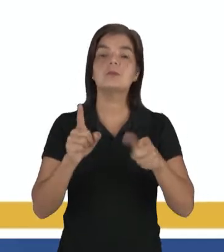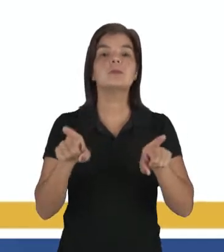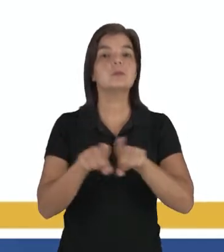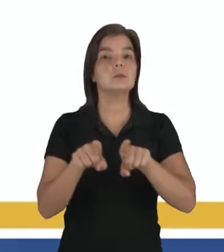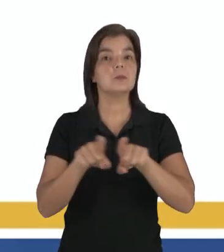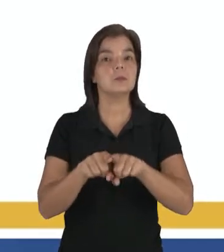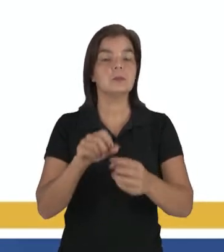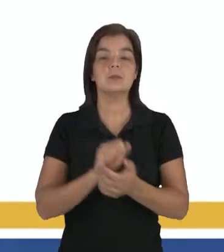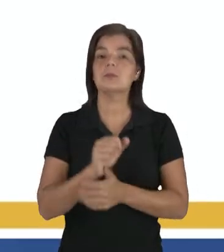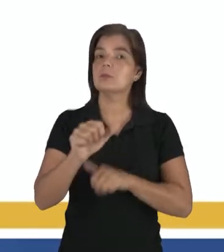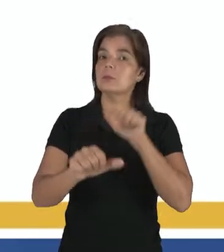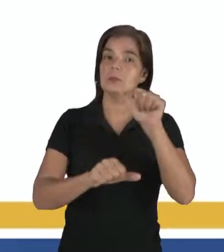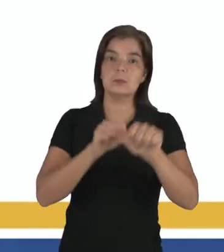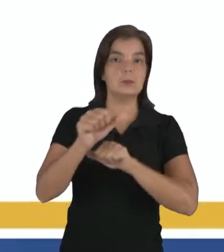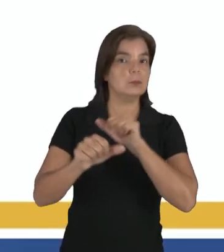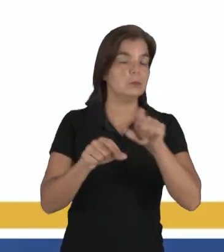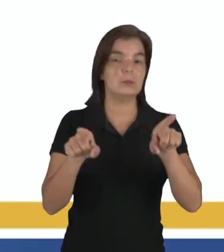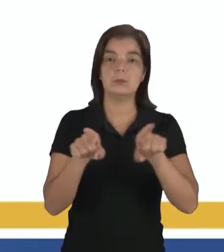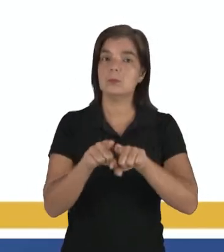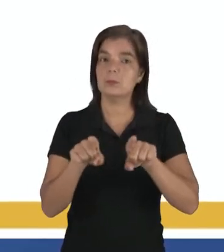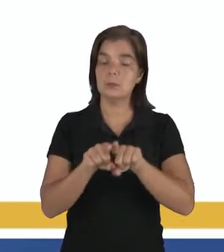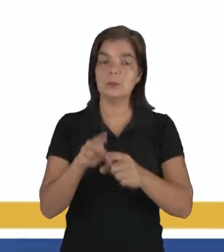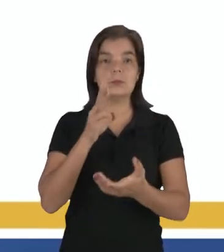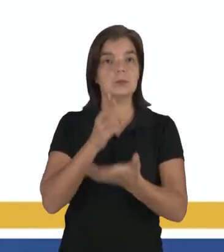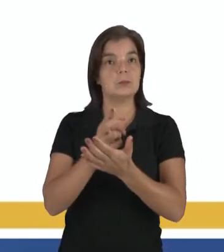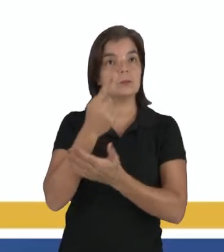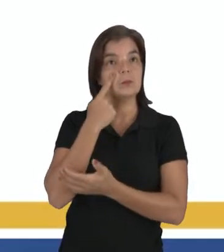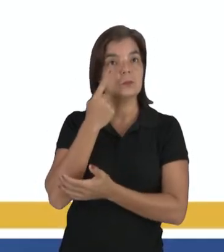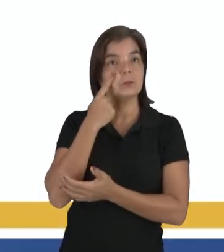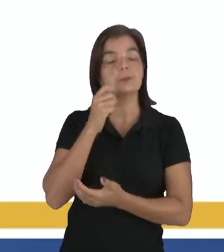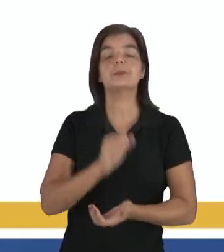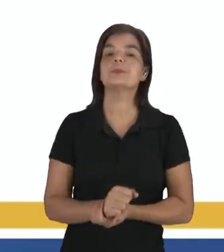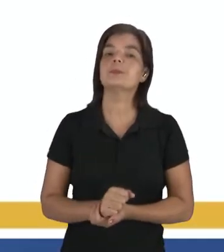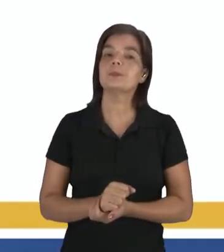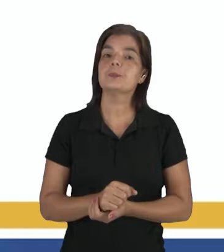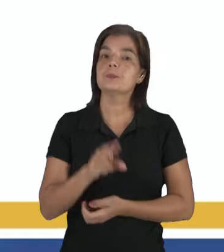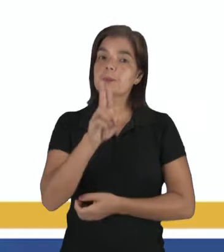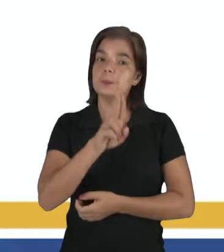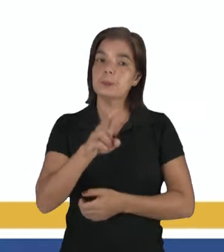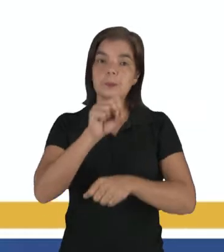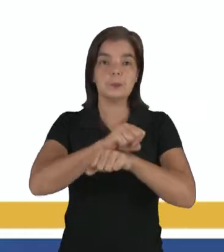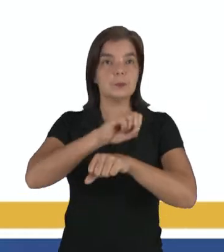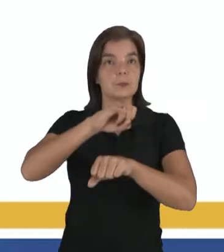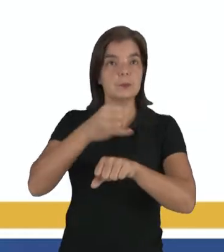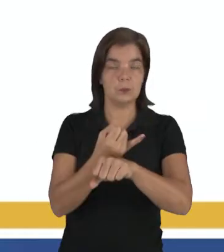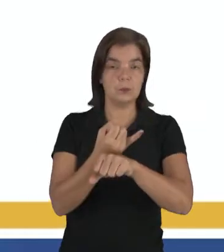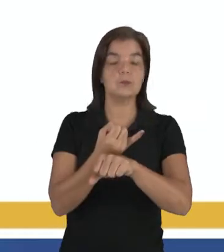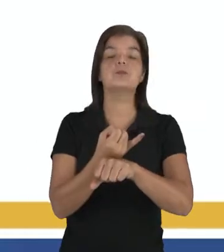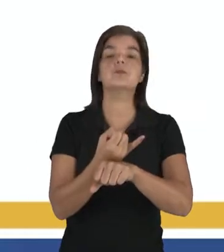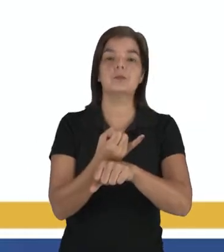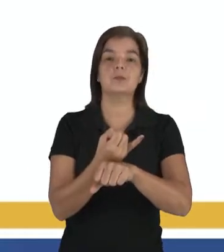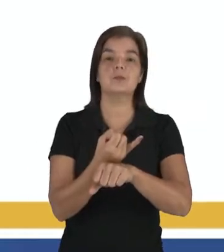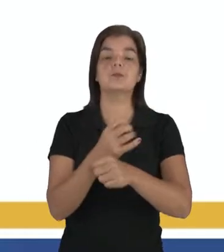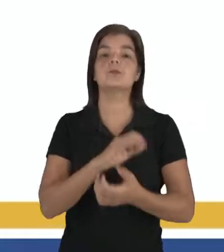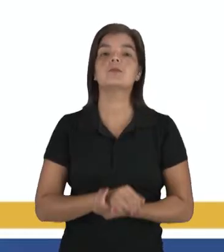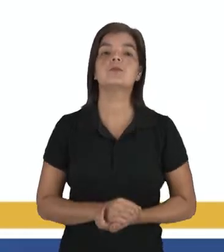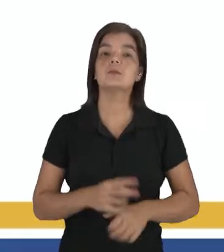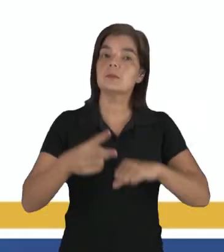essa estrutura não vai se alterar para as formas afirmativas, então observem bem. A gente primeiro vai usar o sujeito, ou seja, a